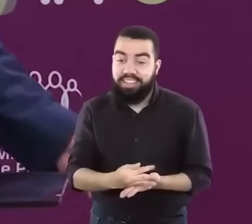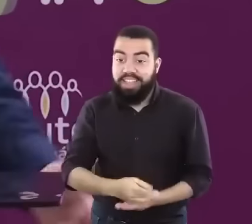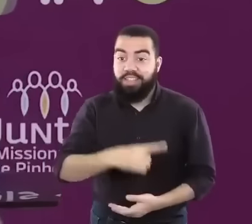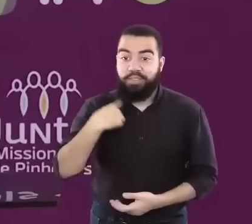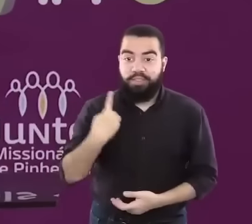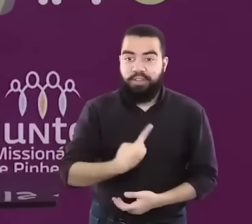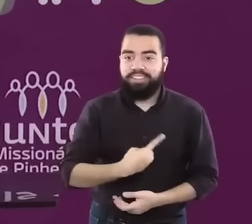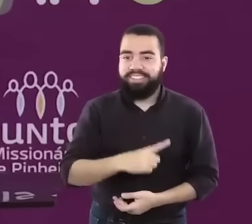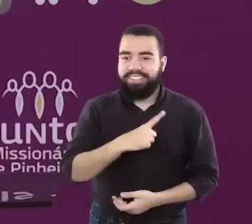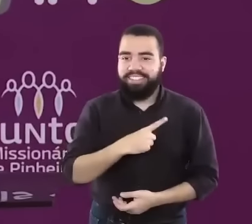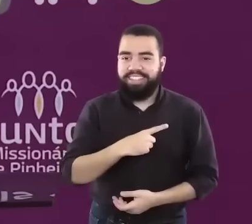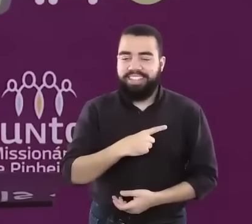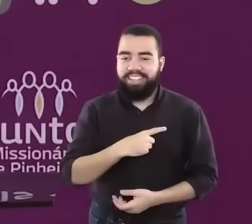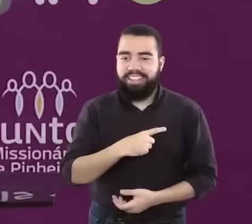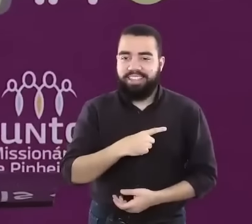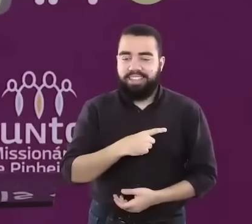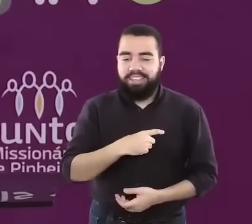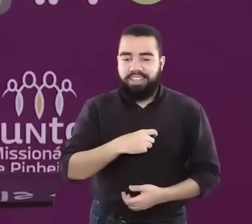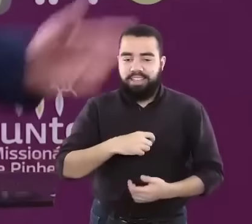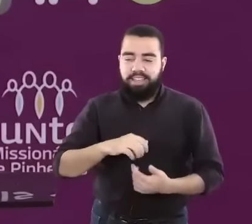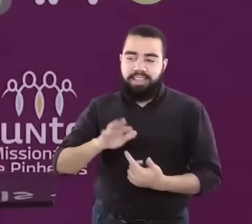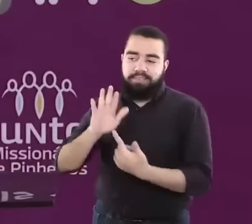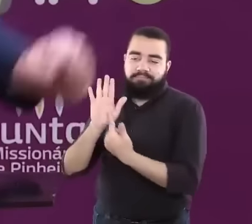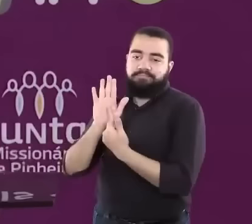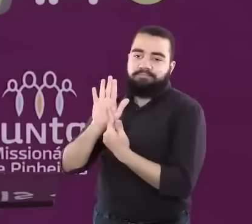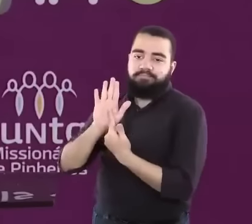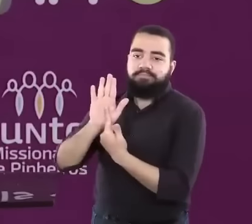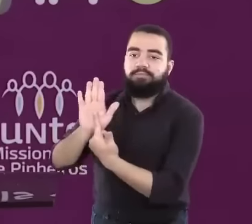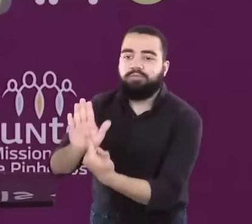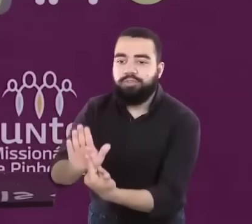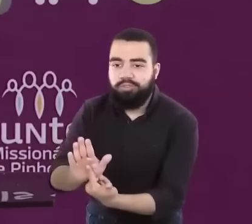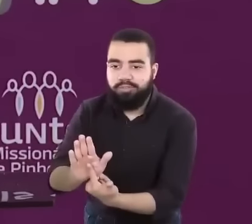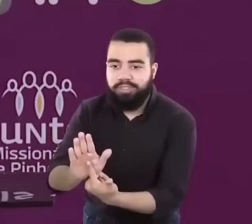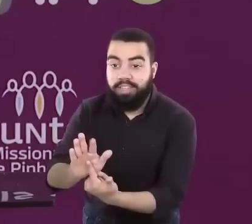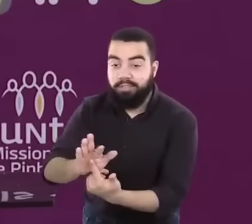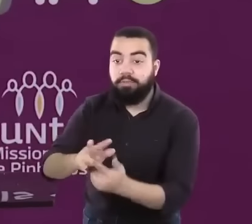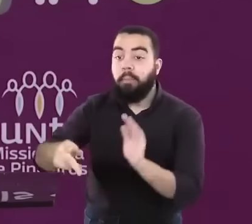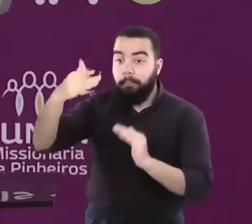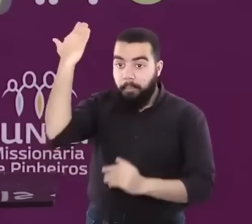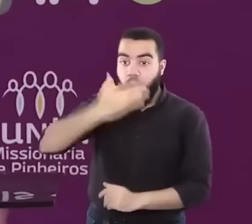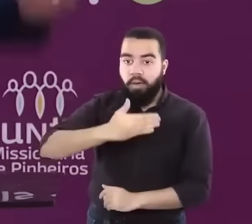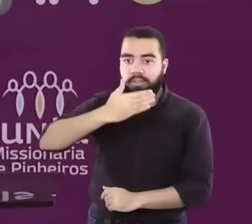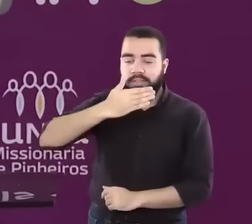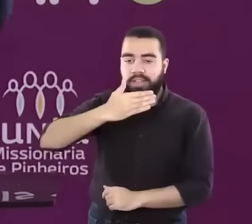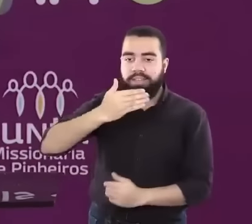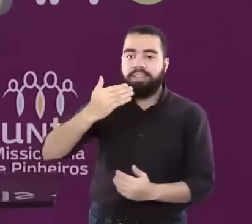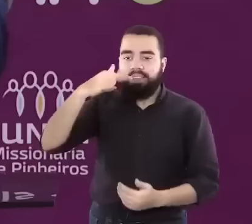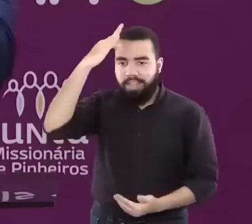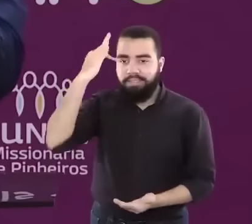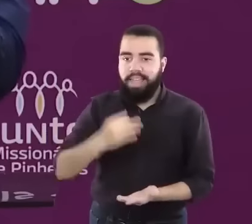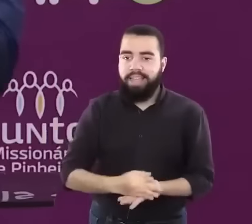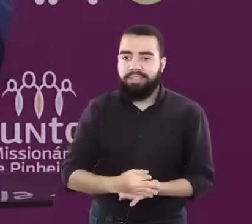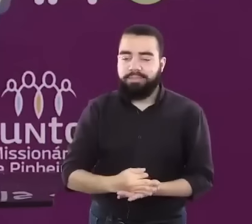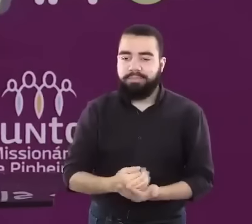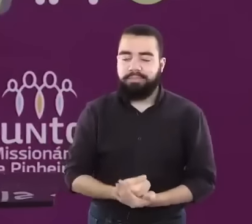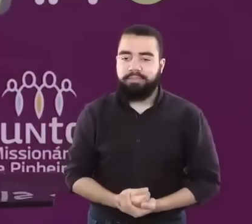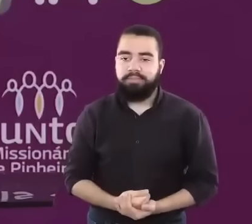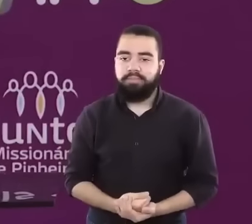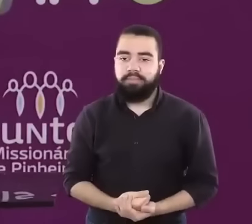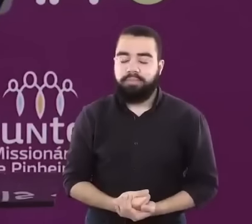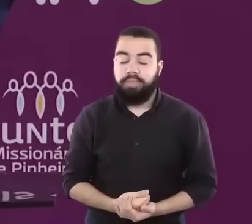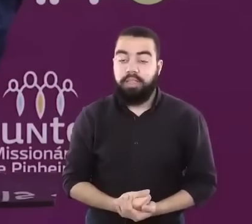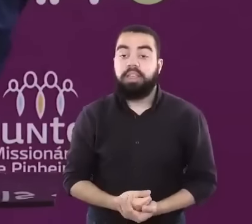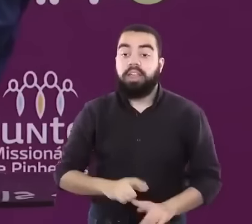produzimos frutos o ímpio não tem isso então faça o bem faça